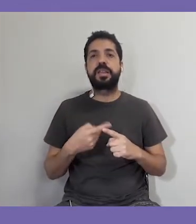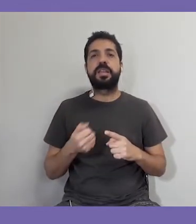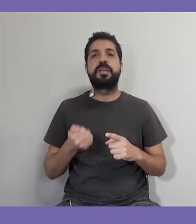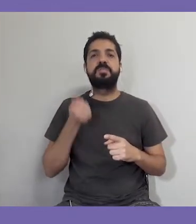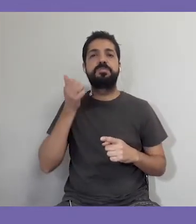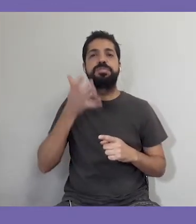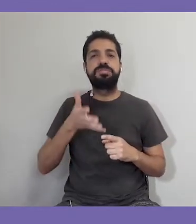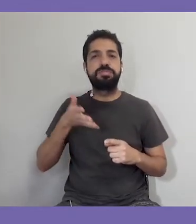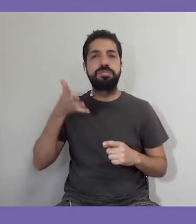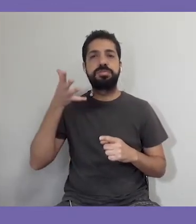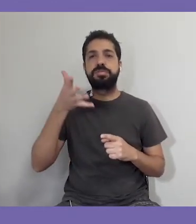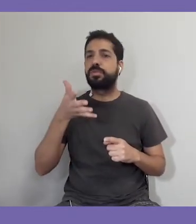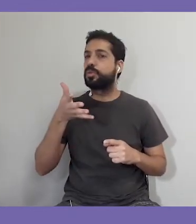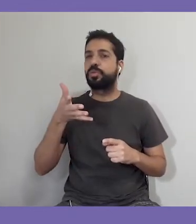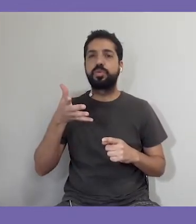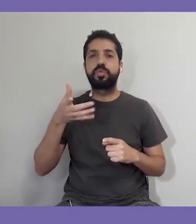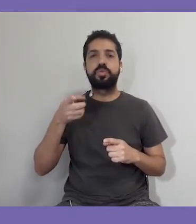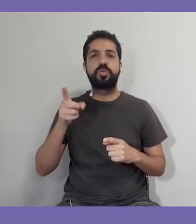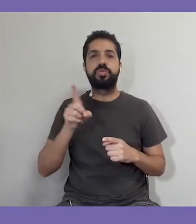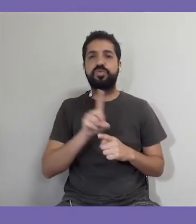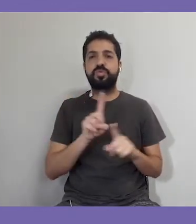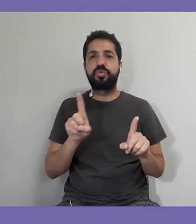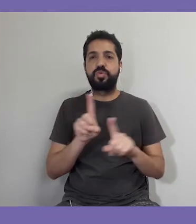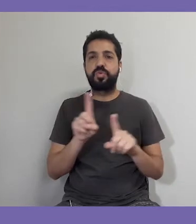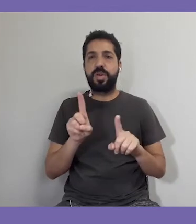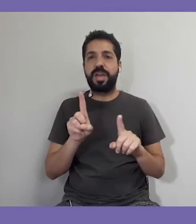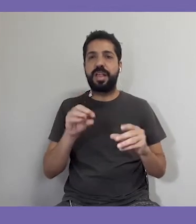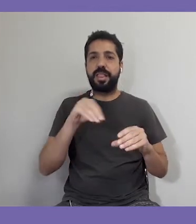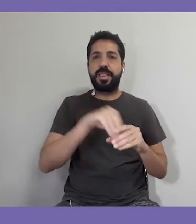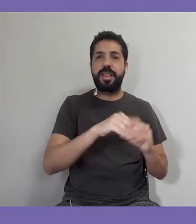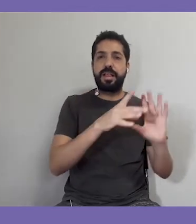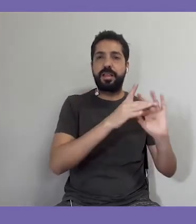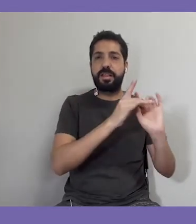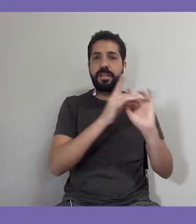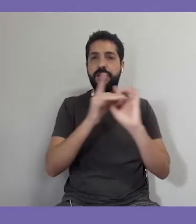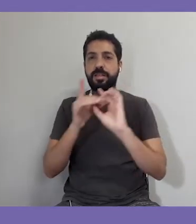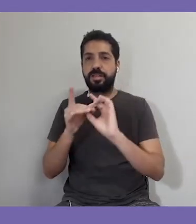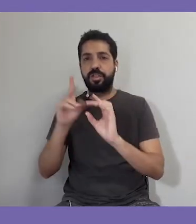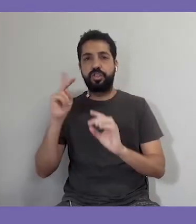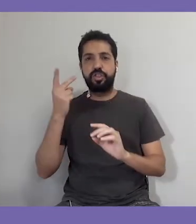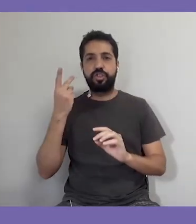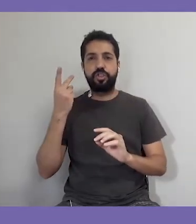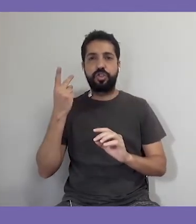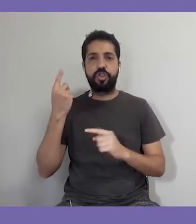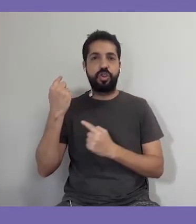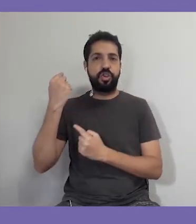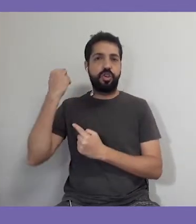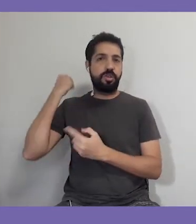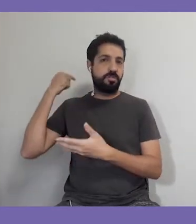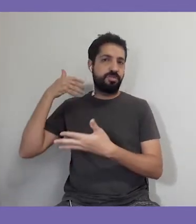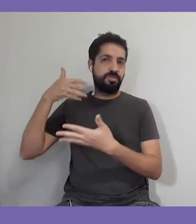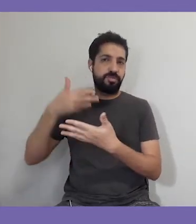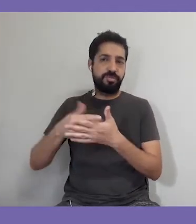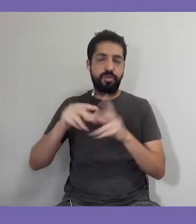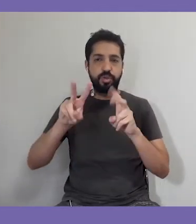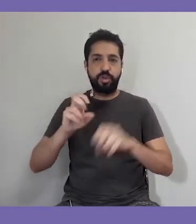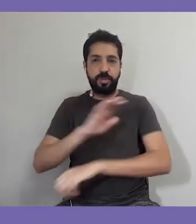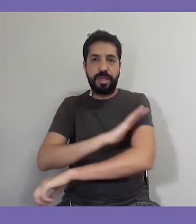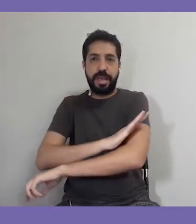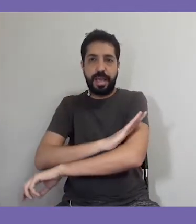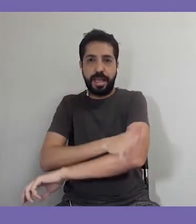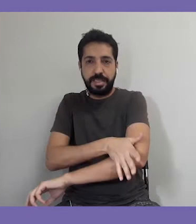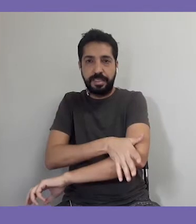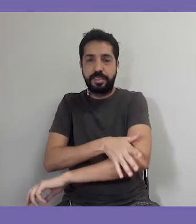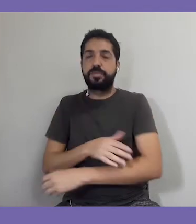são discursos que não fazem parte da contextualização da história do racismo. Então,